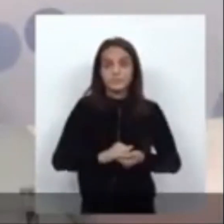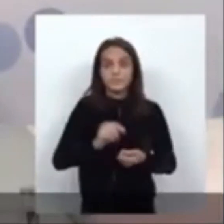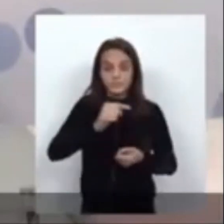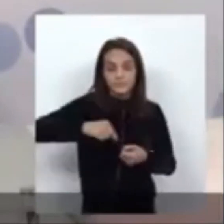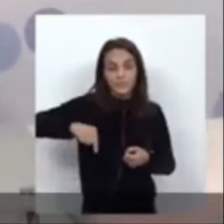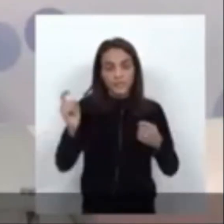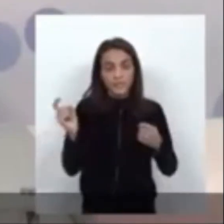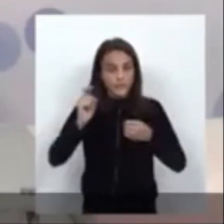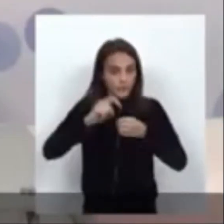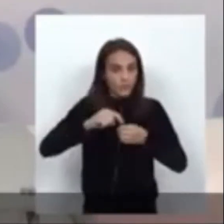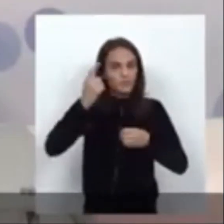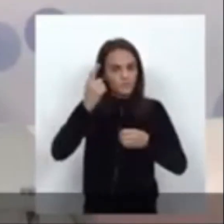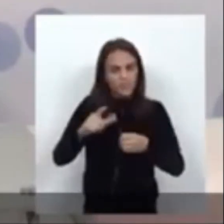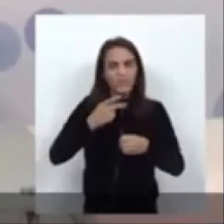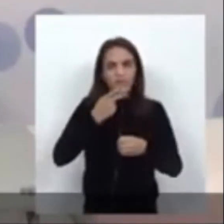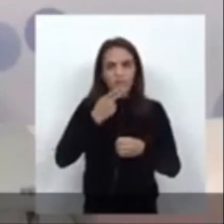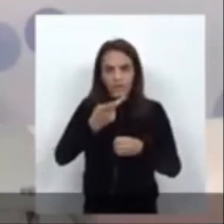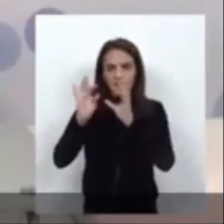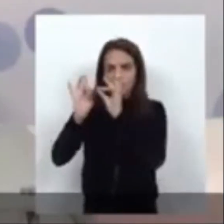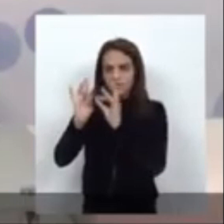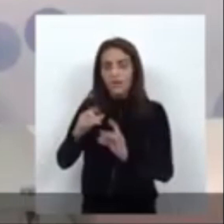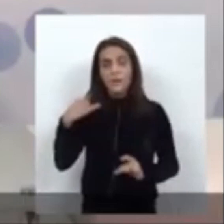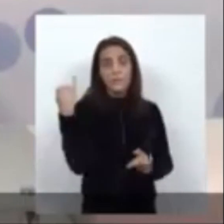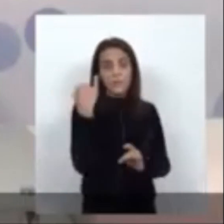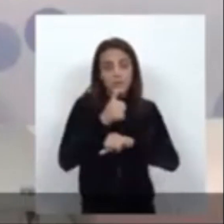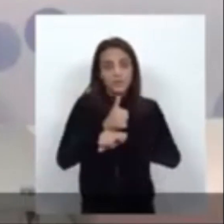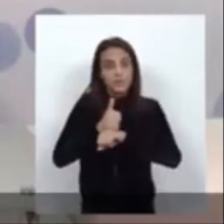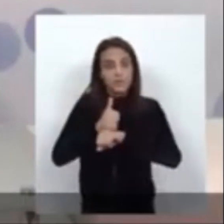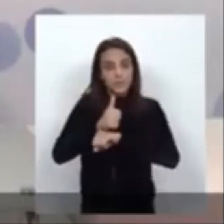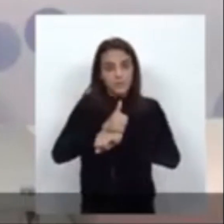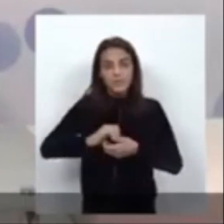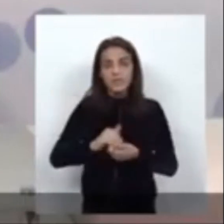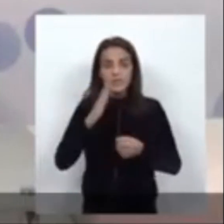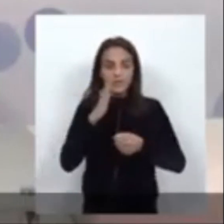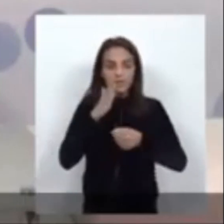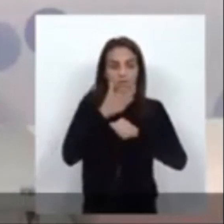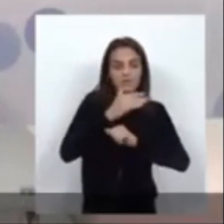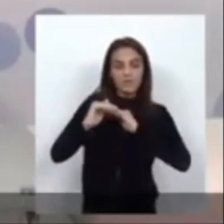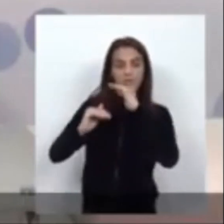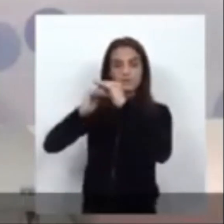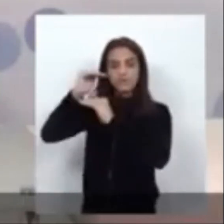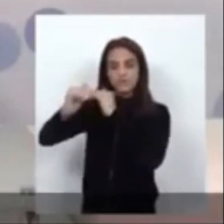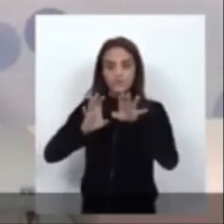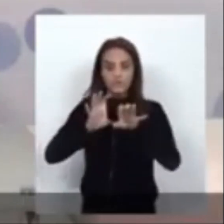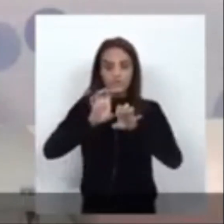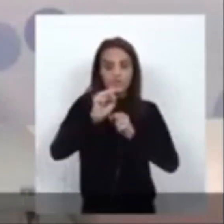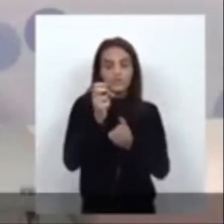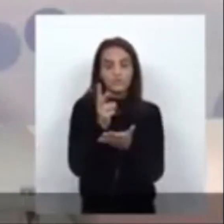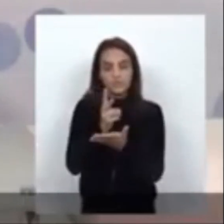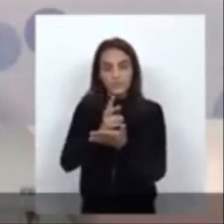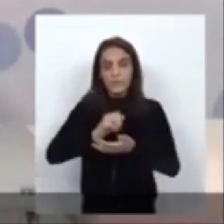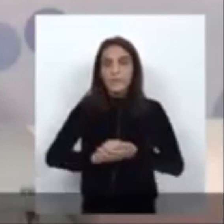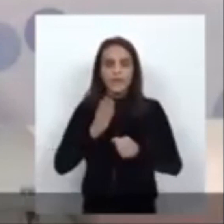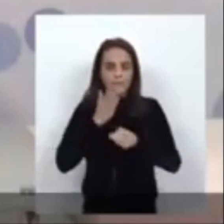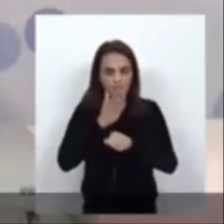volta novamente a destacar a importância do profissional entrar num processo ali de formação continuada, participar